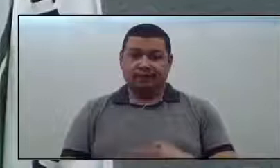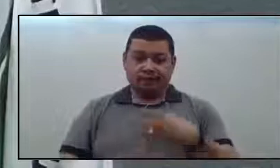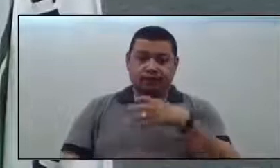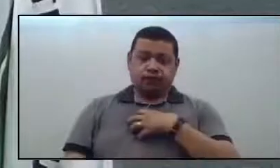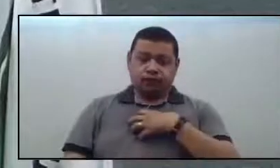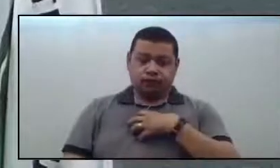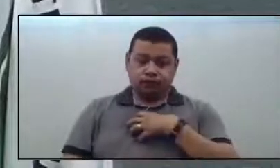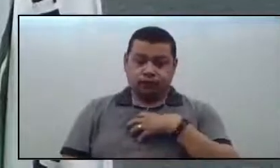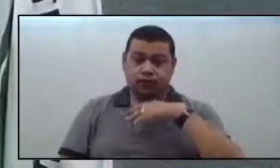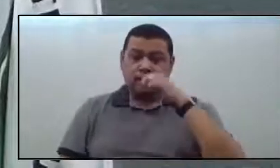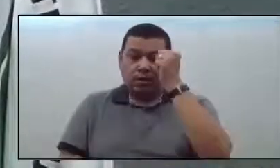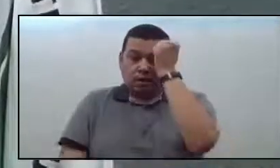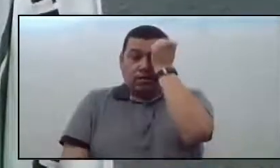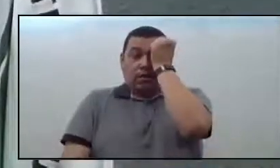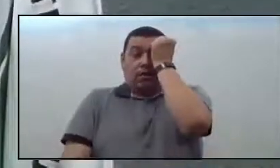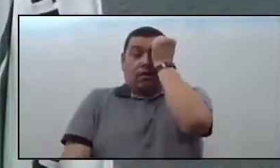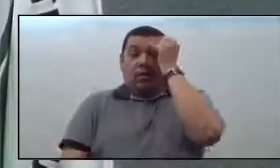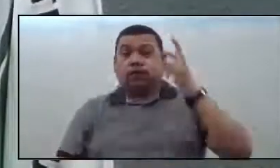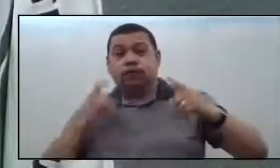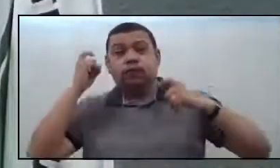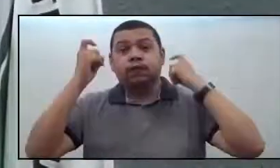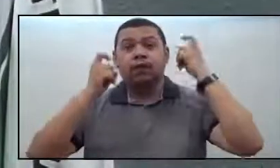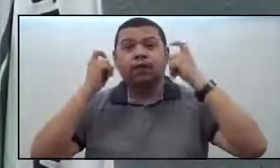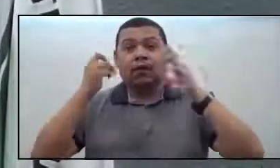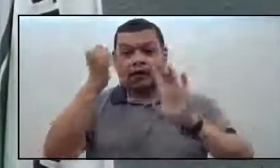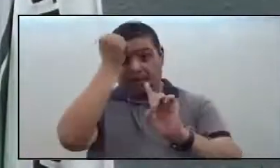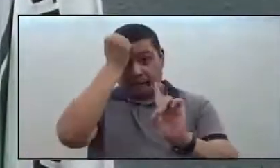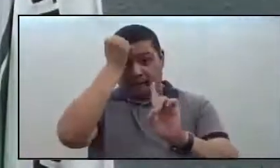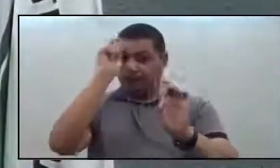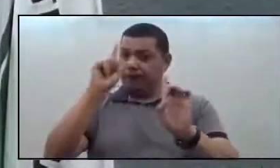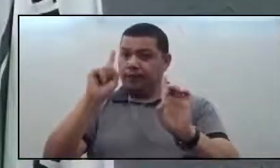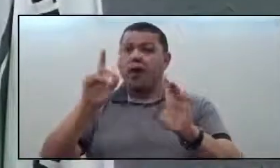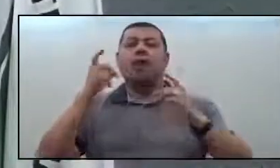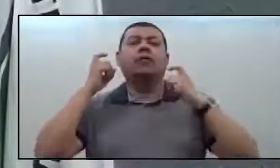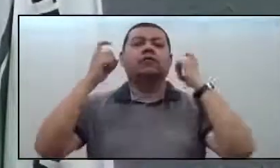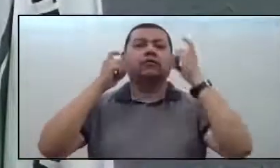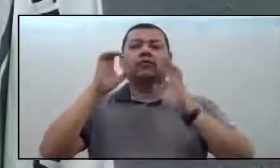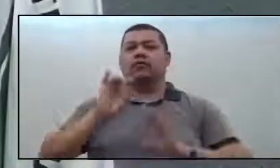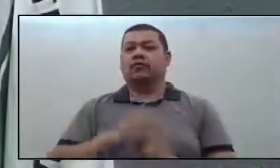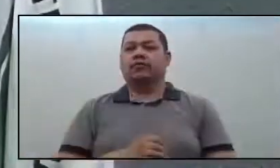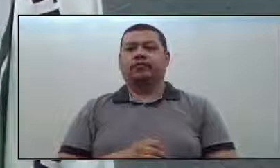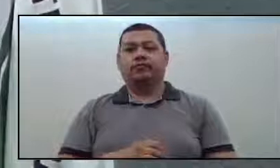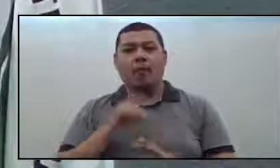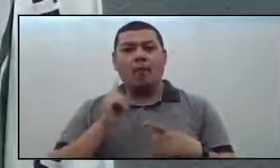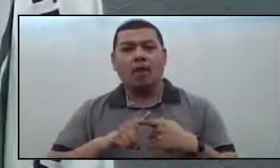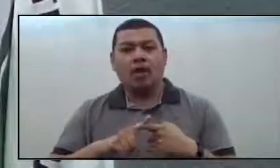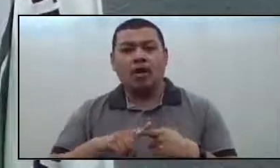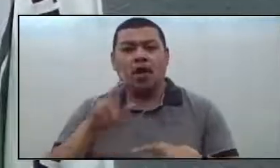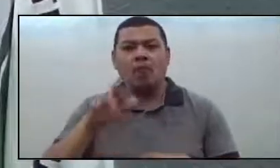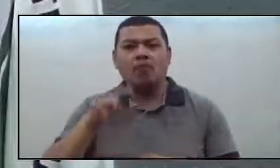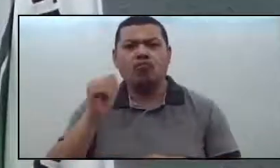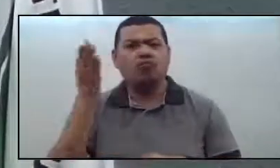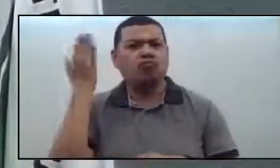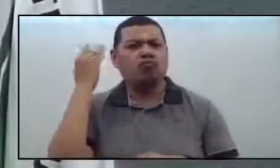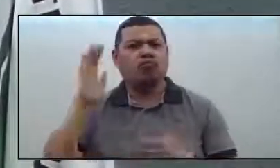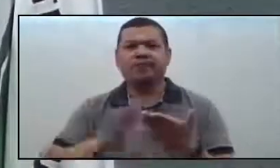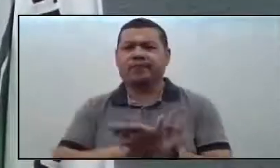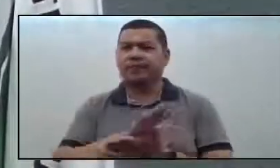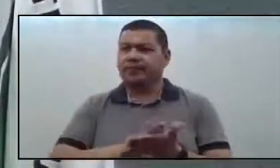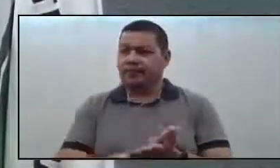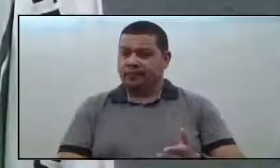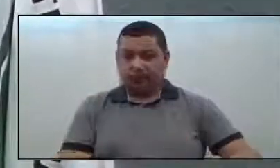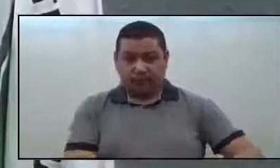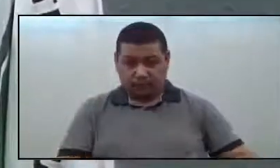abatido mesmo. Porque isso nunca aconteceu, vereador, com o rapaz. E hoje nós escutamos ele